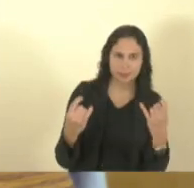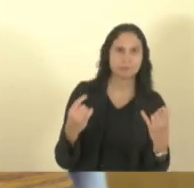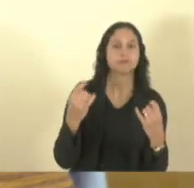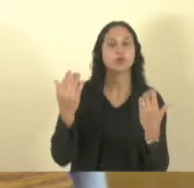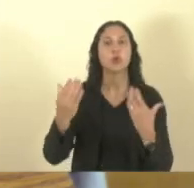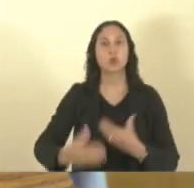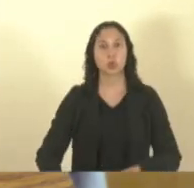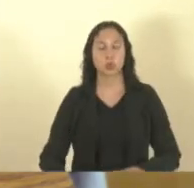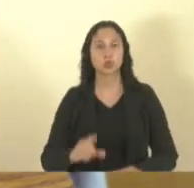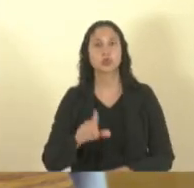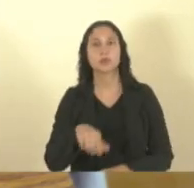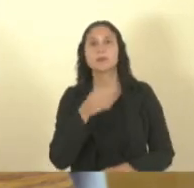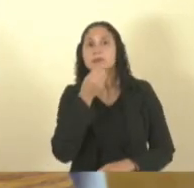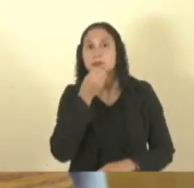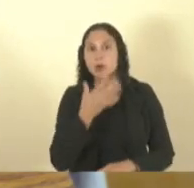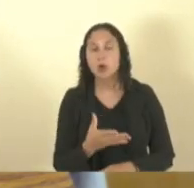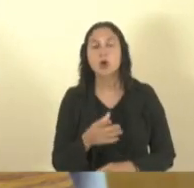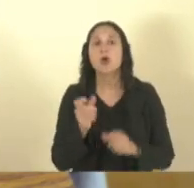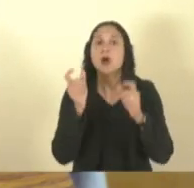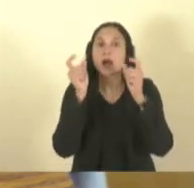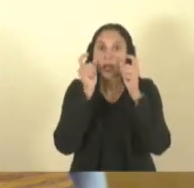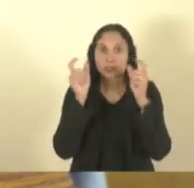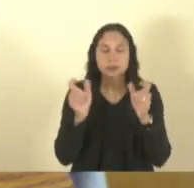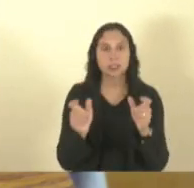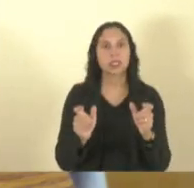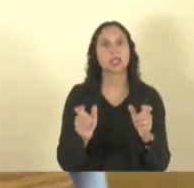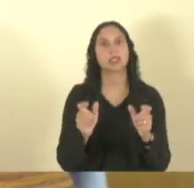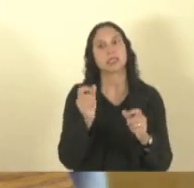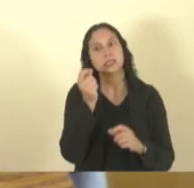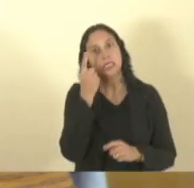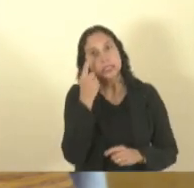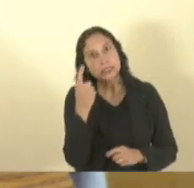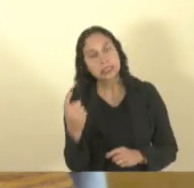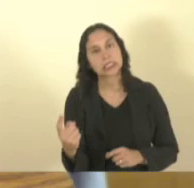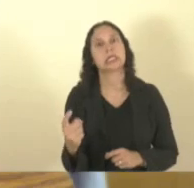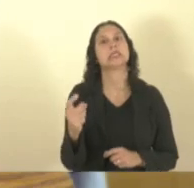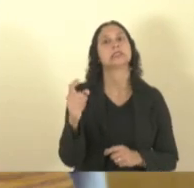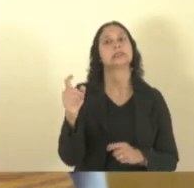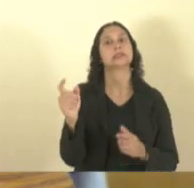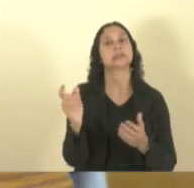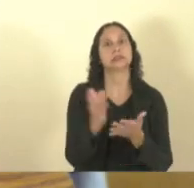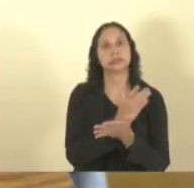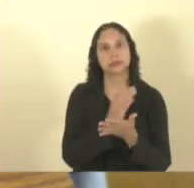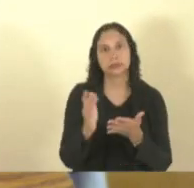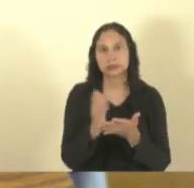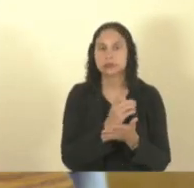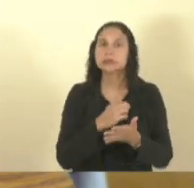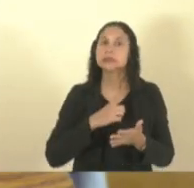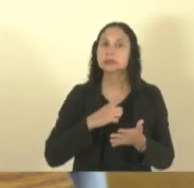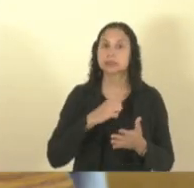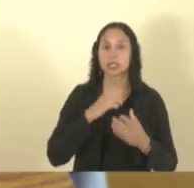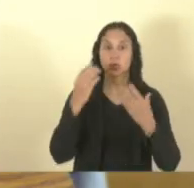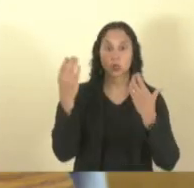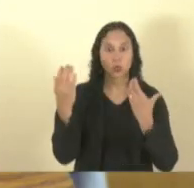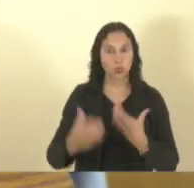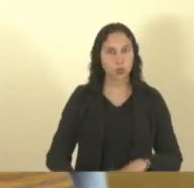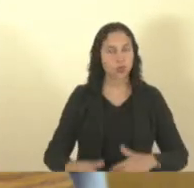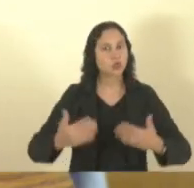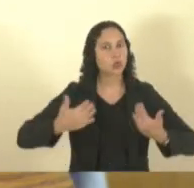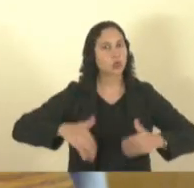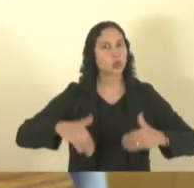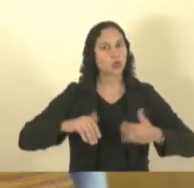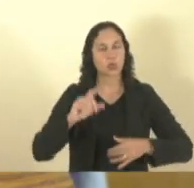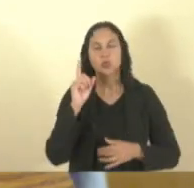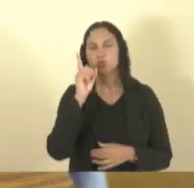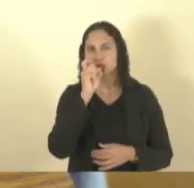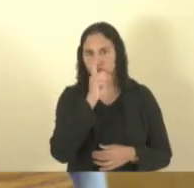sempre desperta a atenção de tantas pessoas qualificadas e, portanto, sempre é um certame concorrido, né? Não é à toa